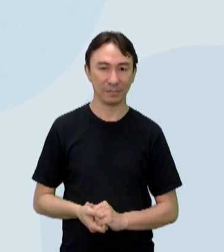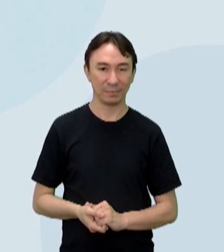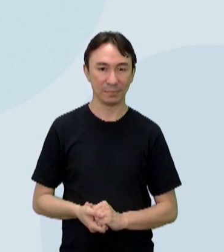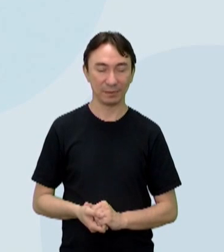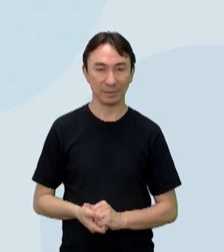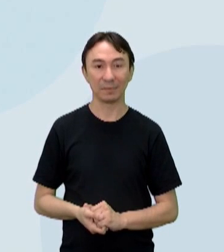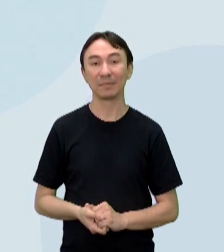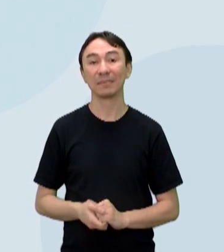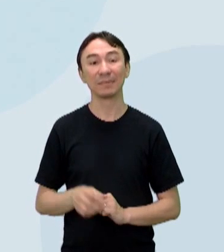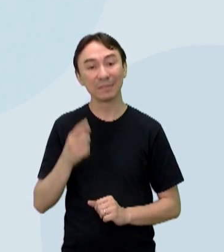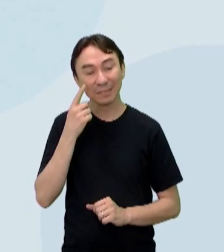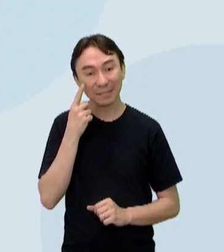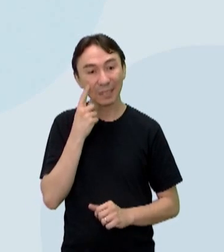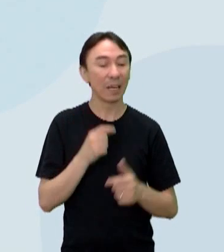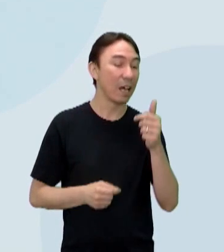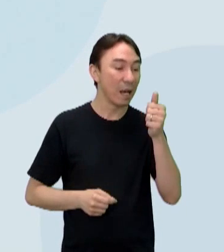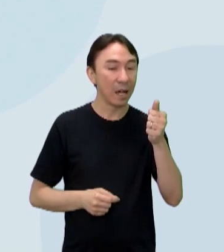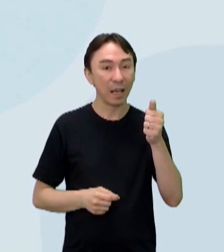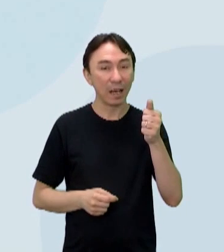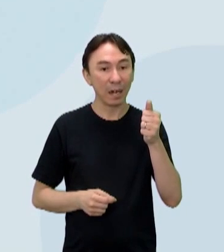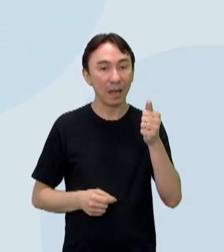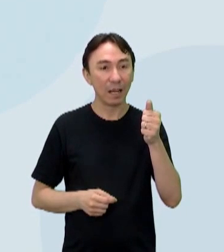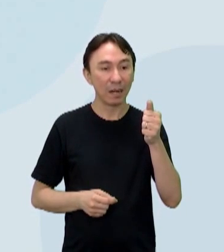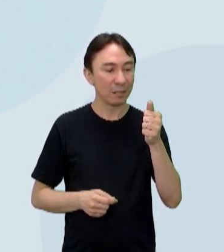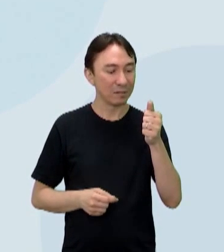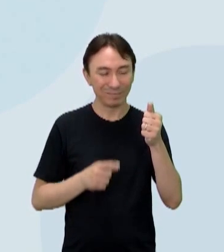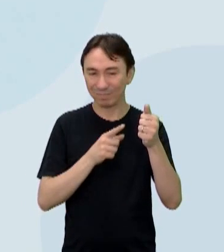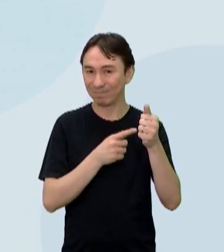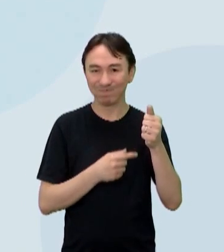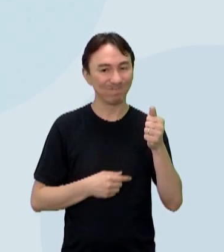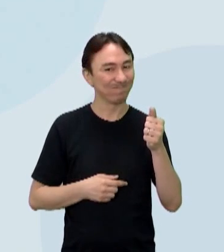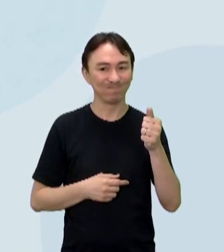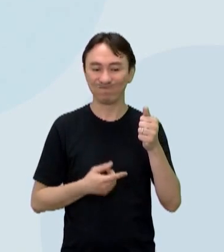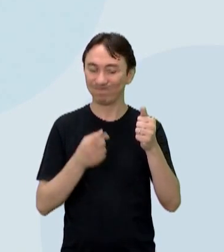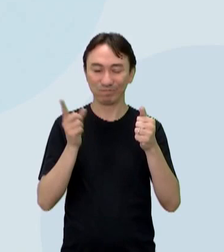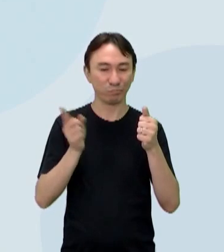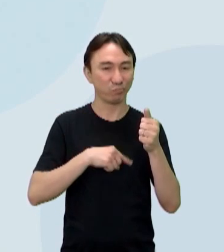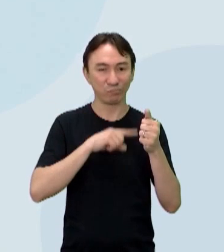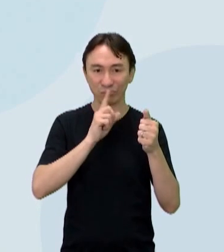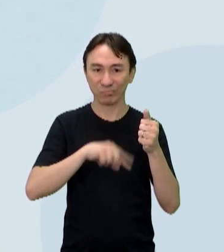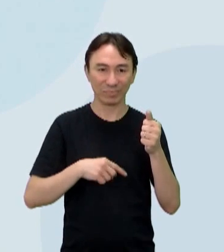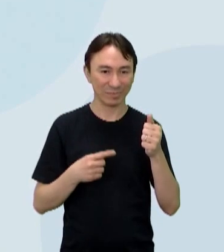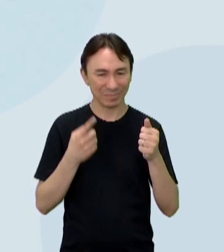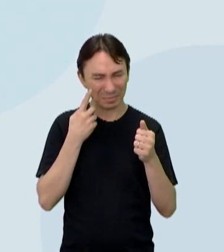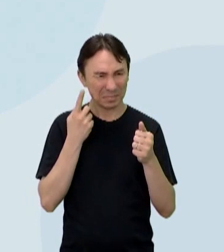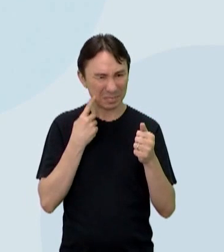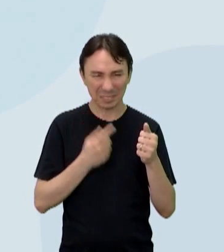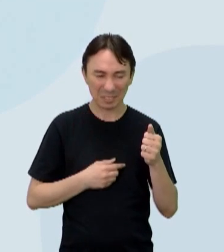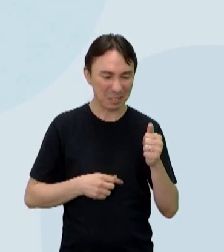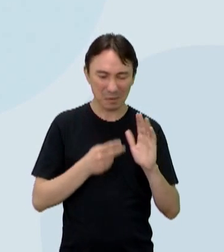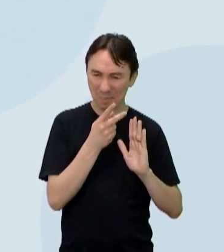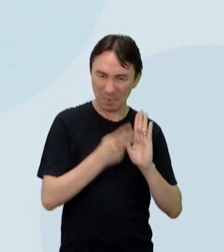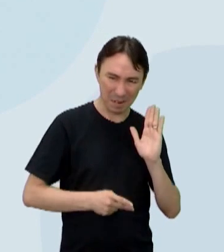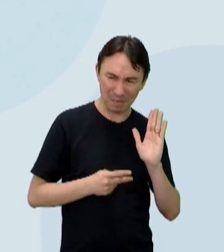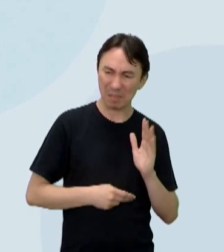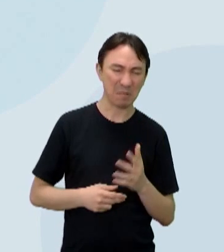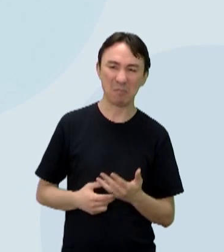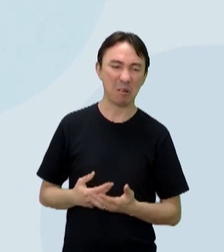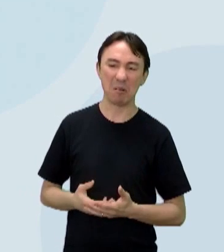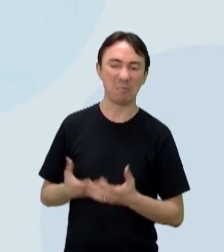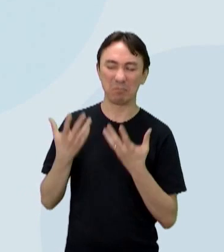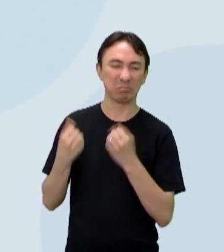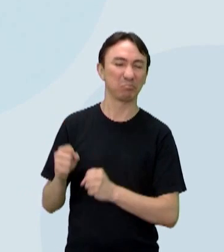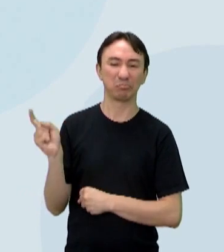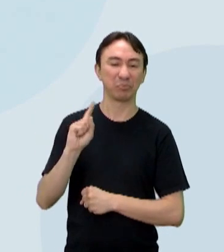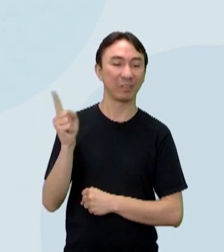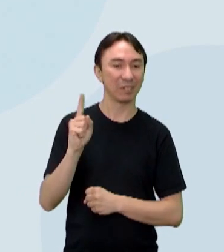E aí? A A, já podemos tirá-la, né? Sim. Os planos foram recusados? Nada não. disso